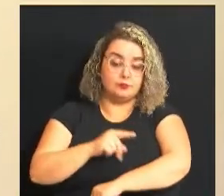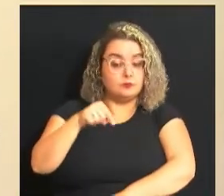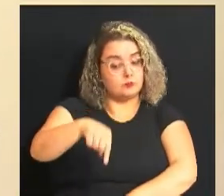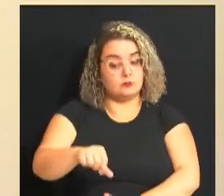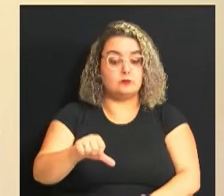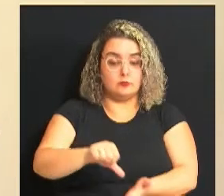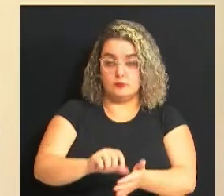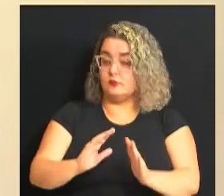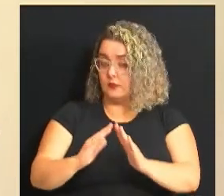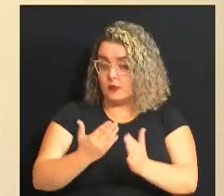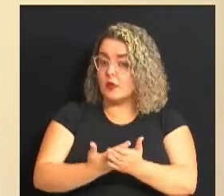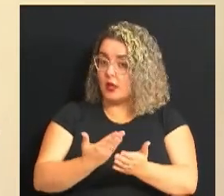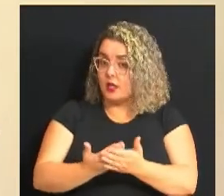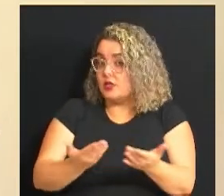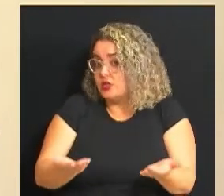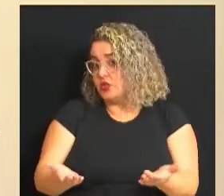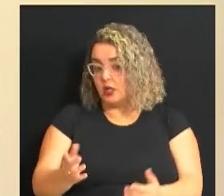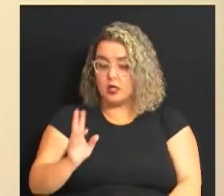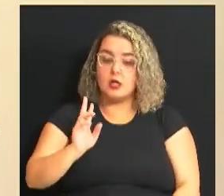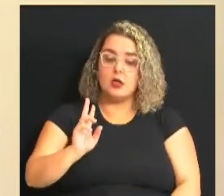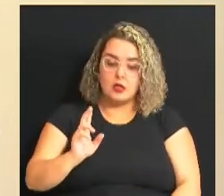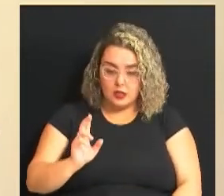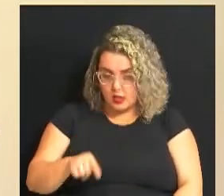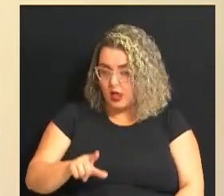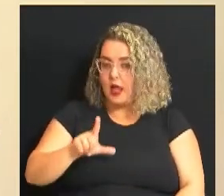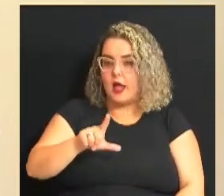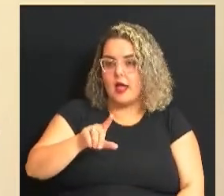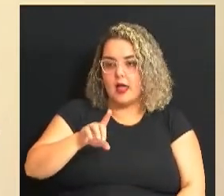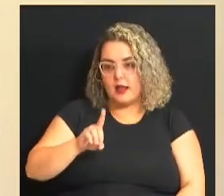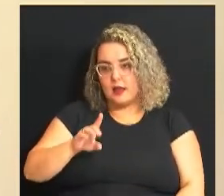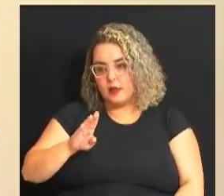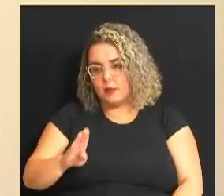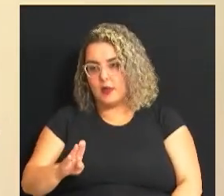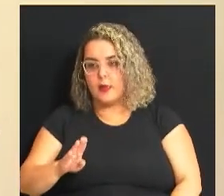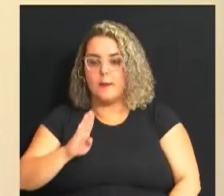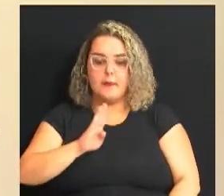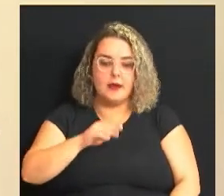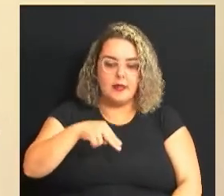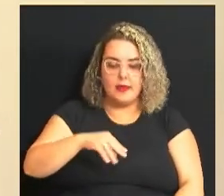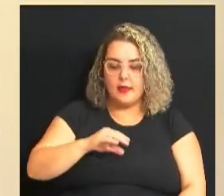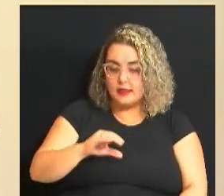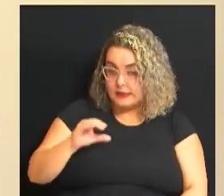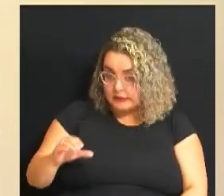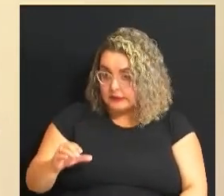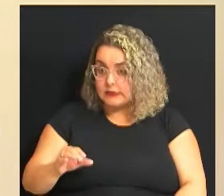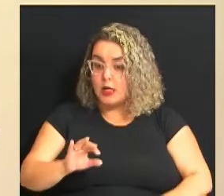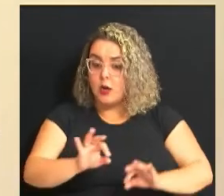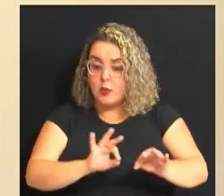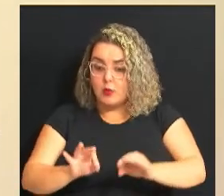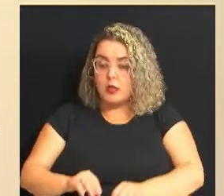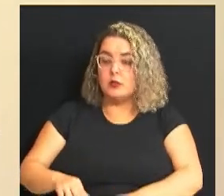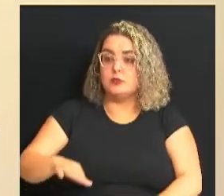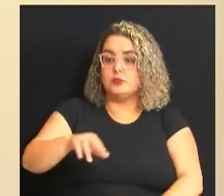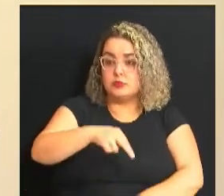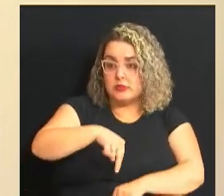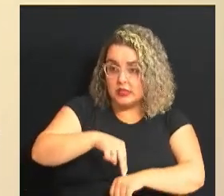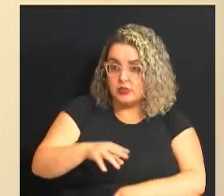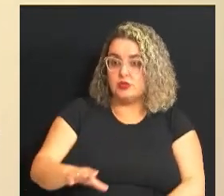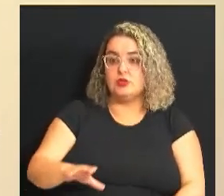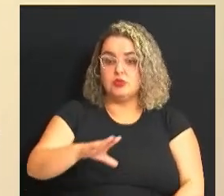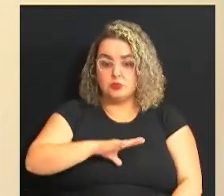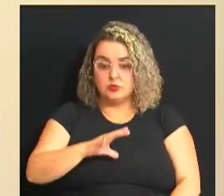escolar, já que tanto a LDB, a BNCC, o Plano Nacional e Municipal de Educação